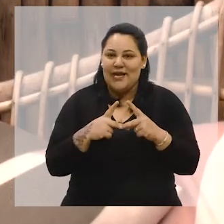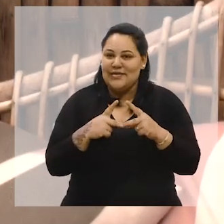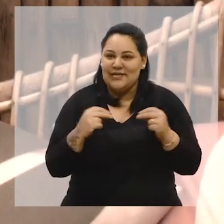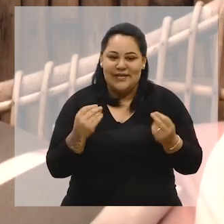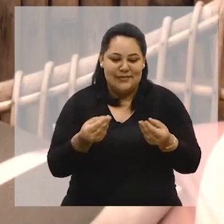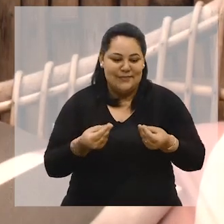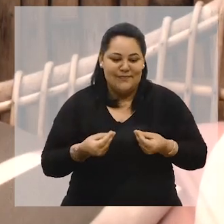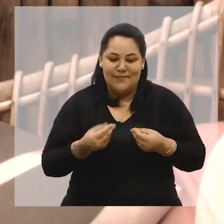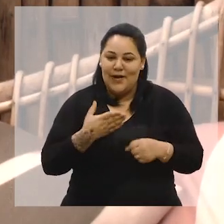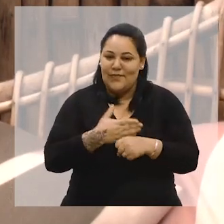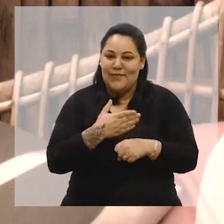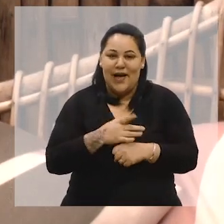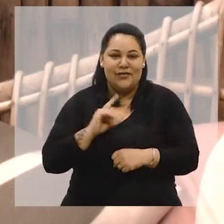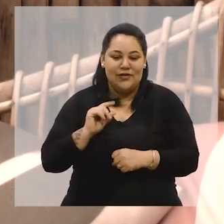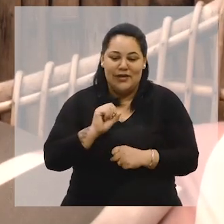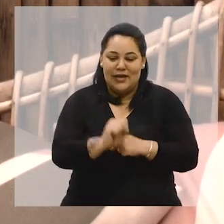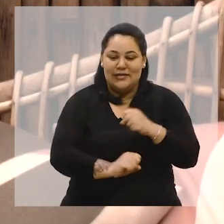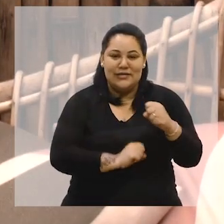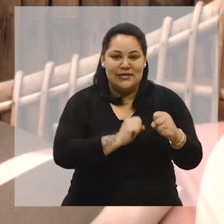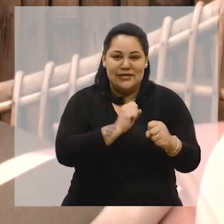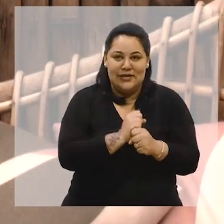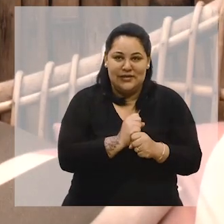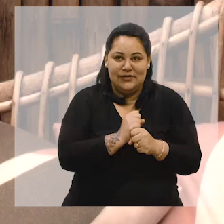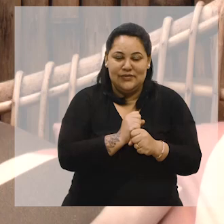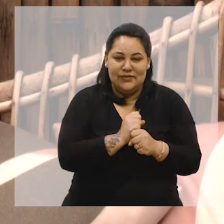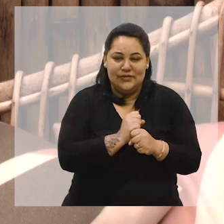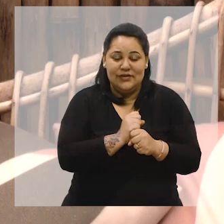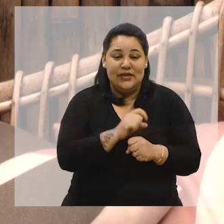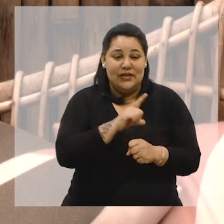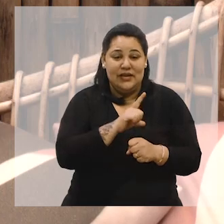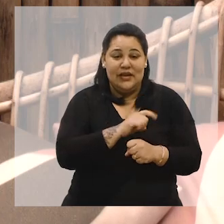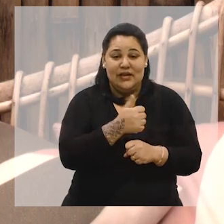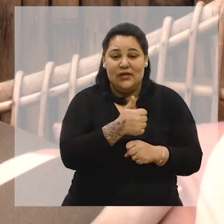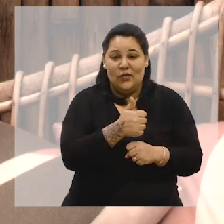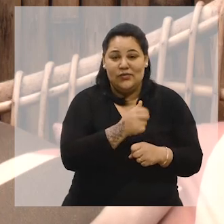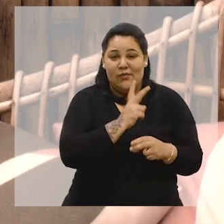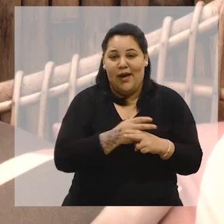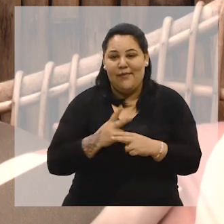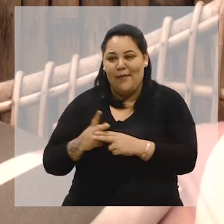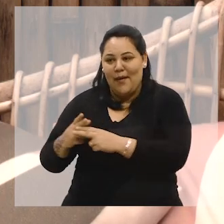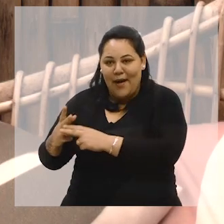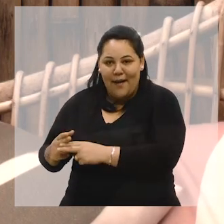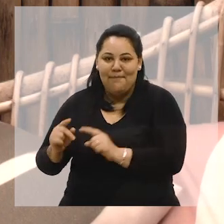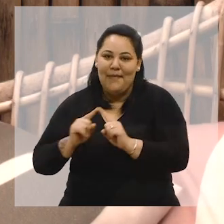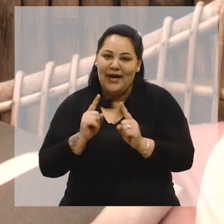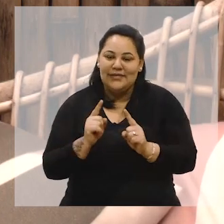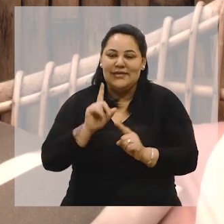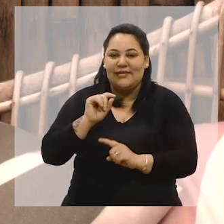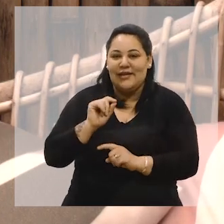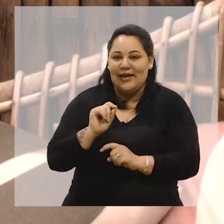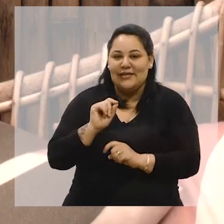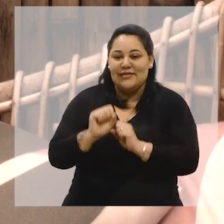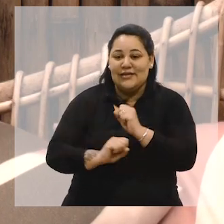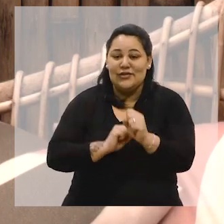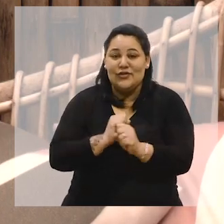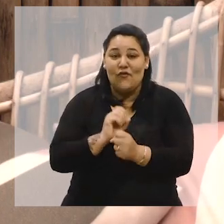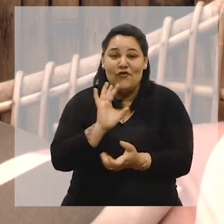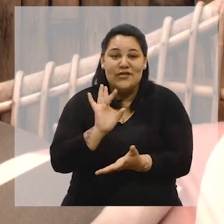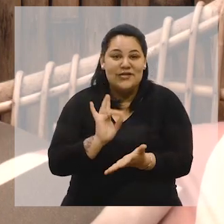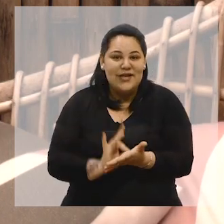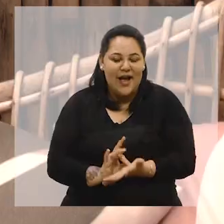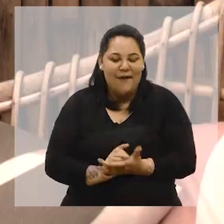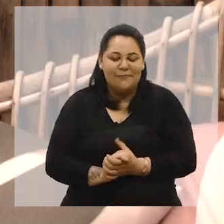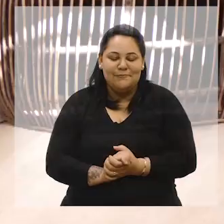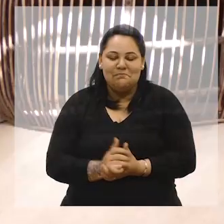anos do programa, né? São 11 temporadas, mas é os 10 anos do programa. Então,